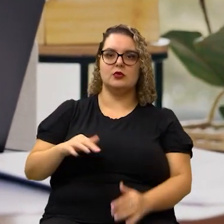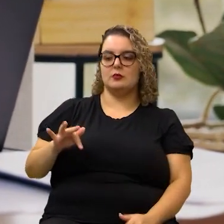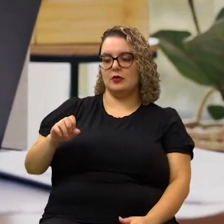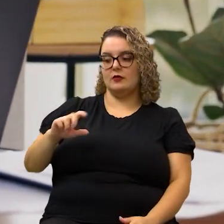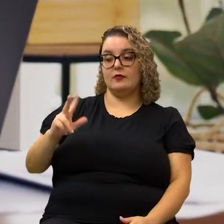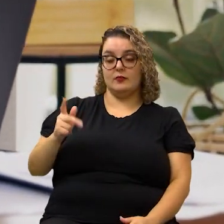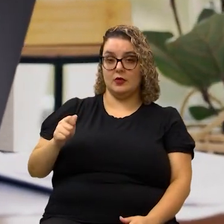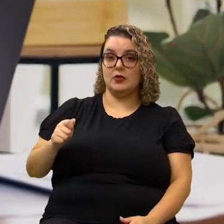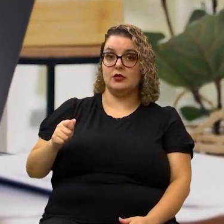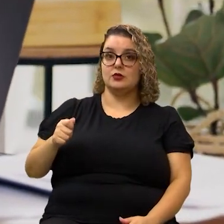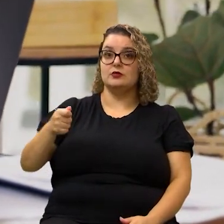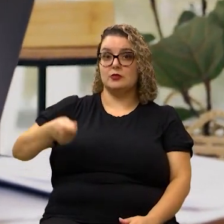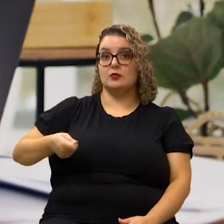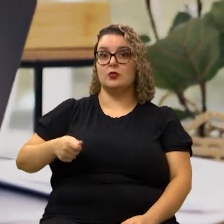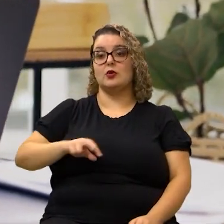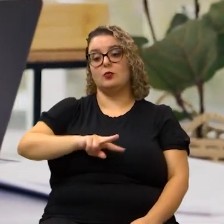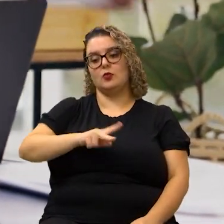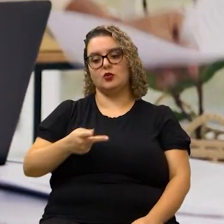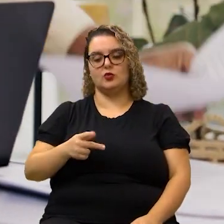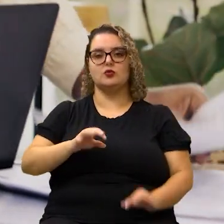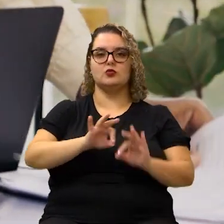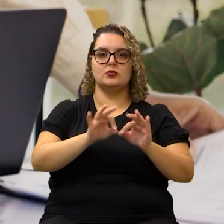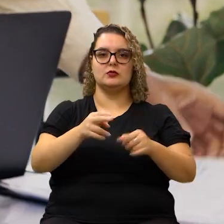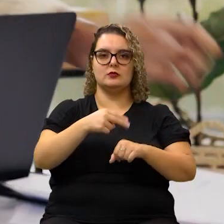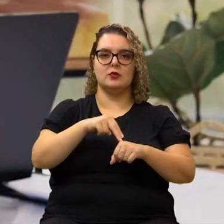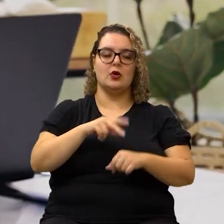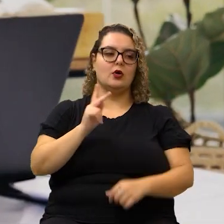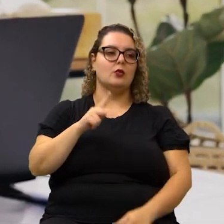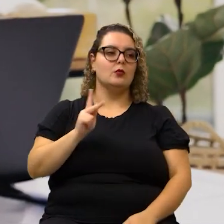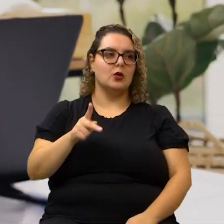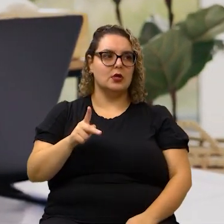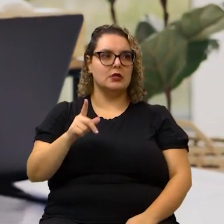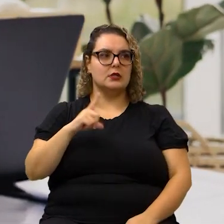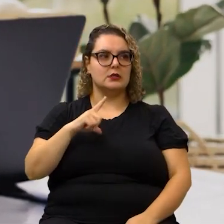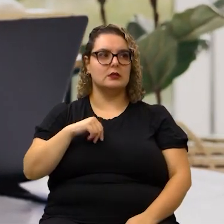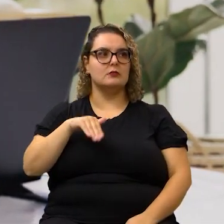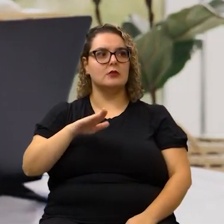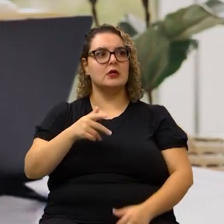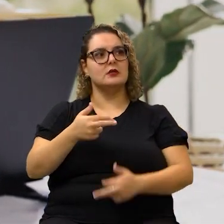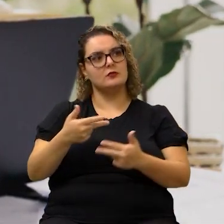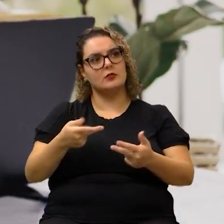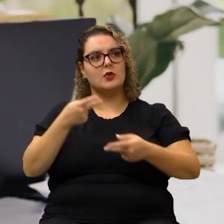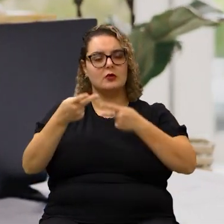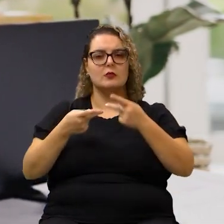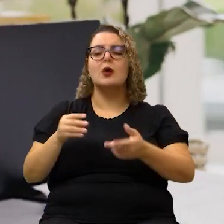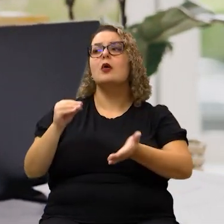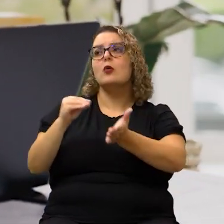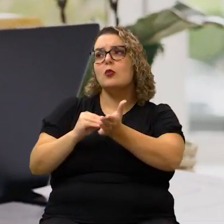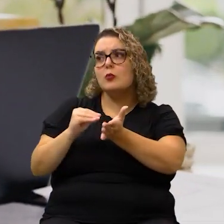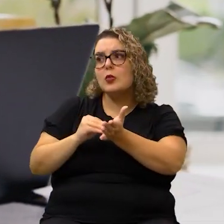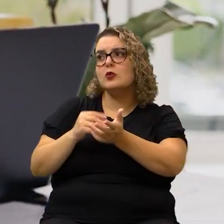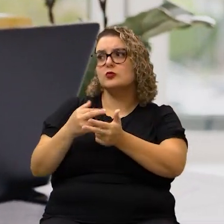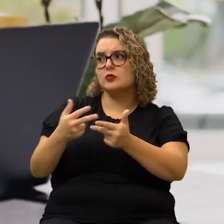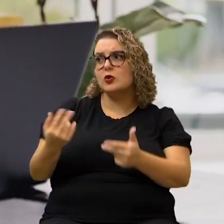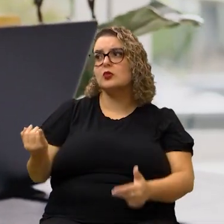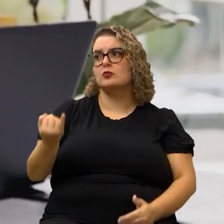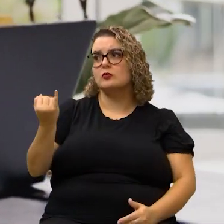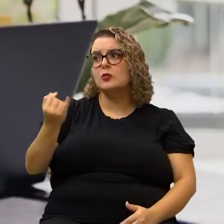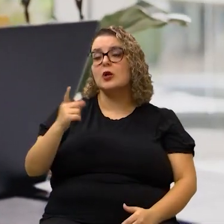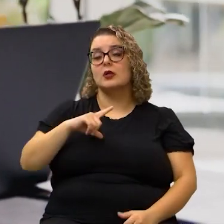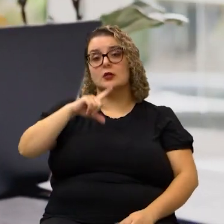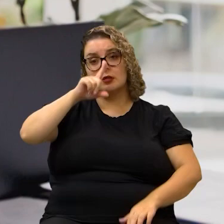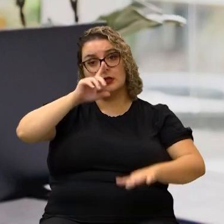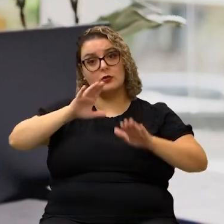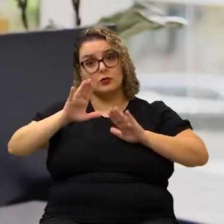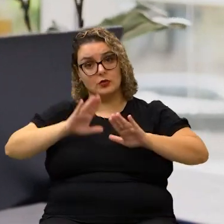de pagamento por ter saído do Simples Nacional. Professor, tem mais uma coisa para falar? Uma última coisinha só importante é